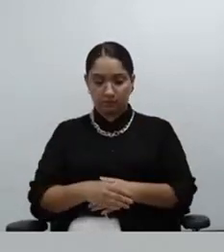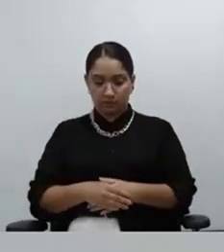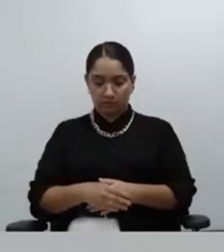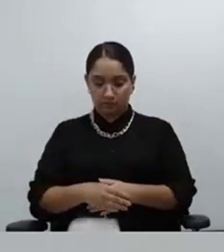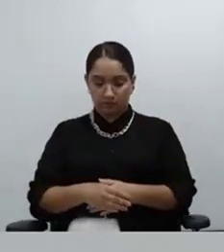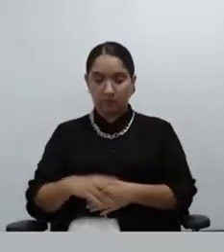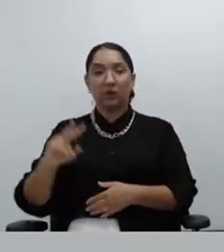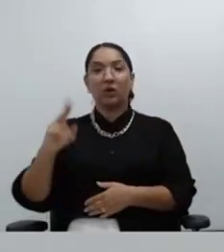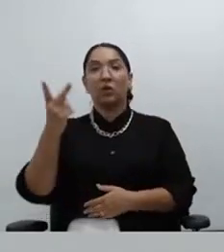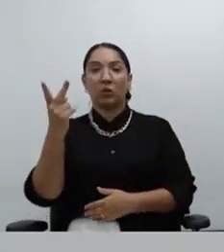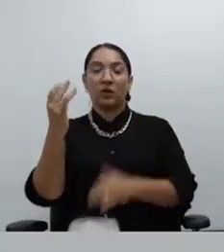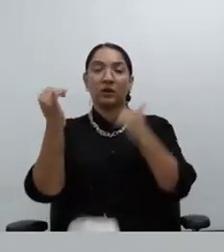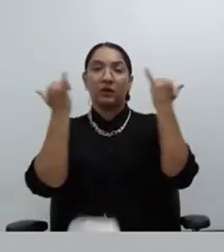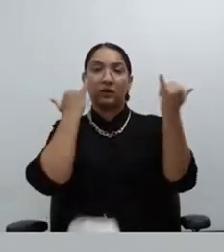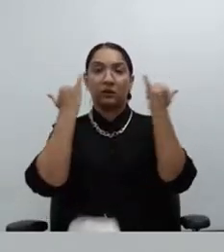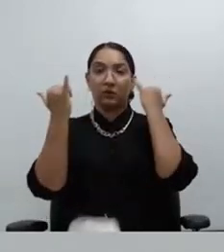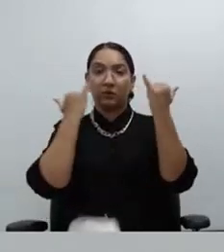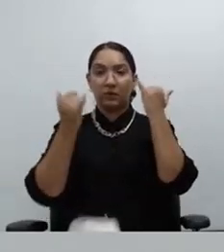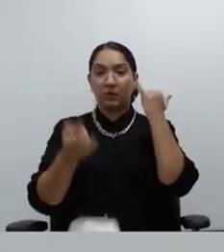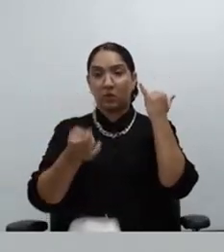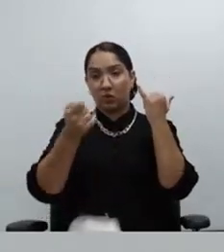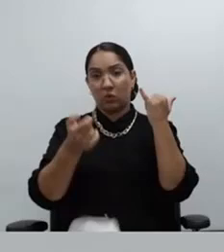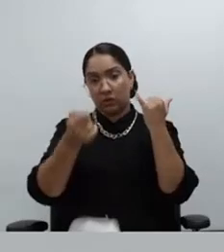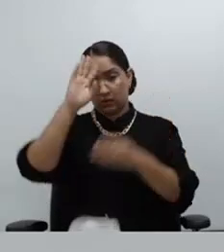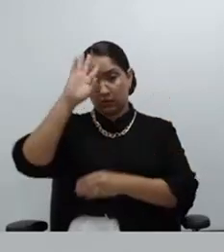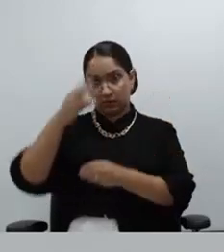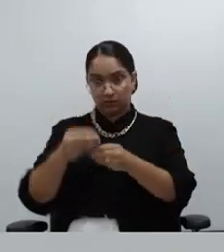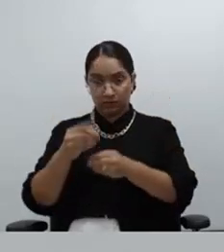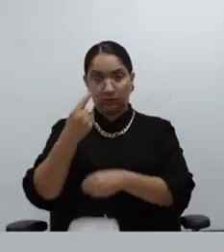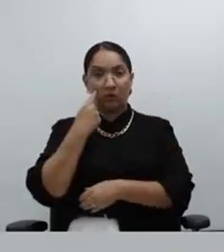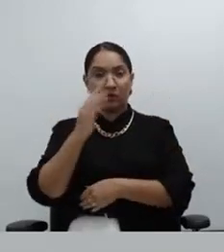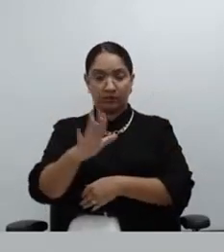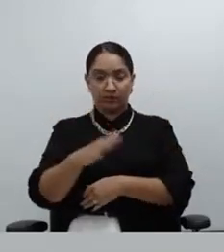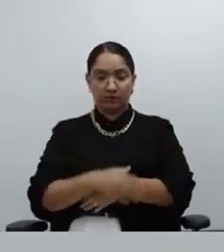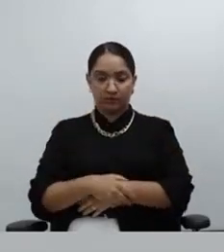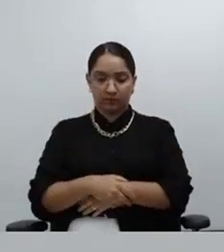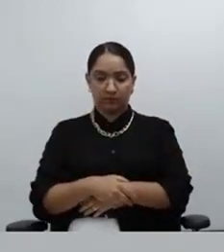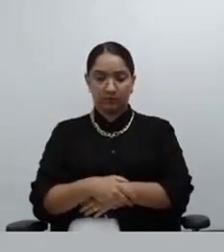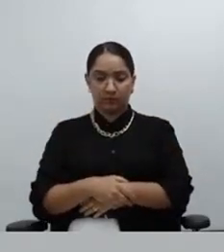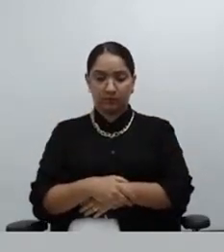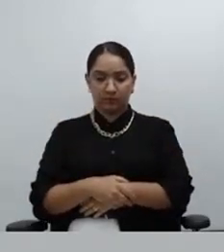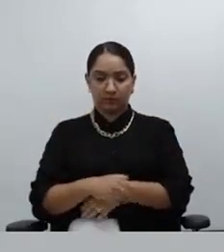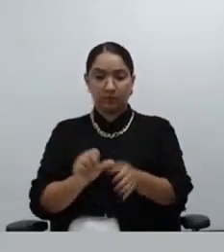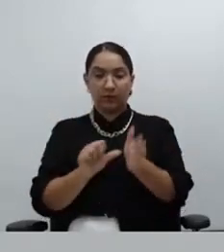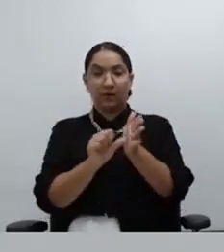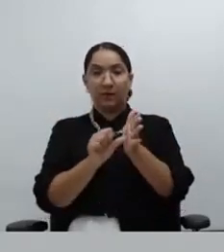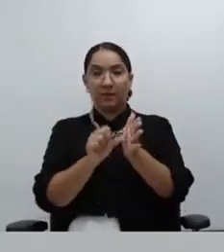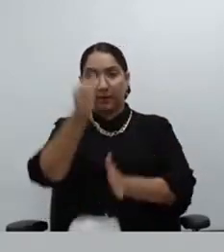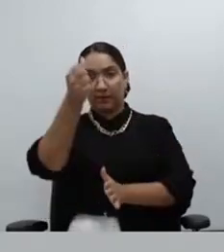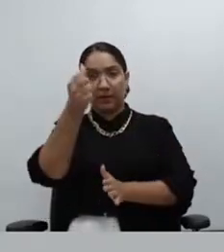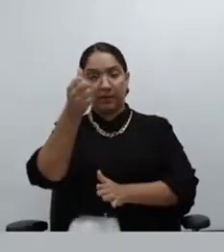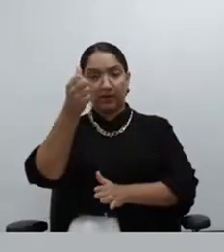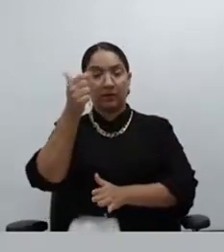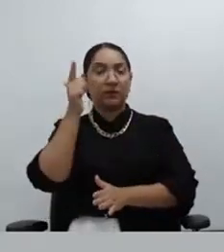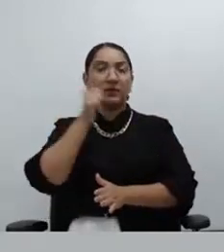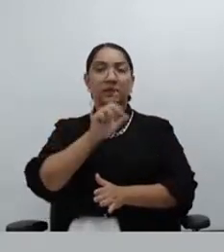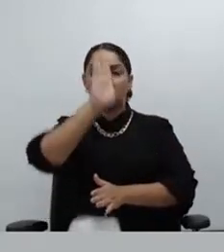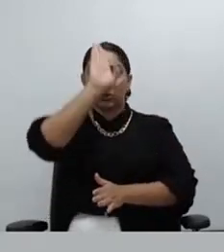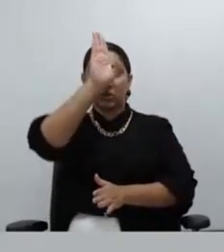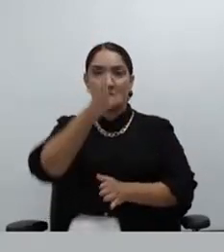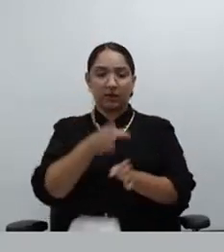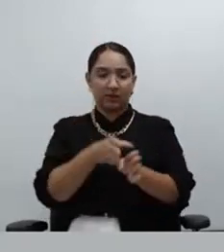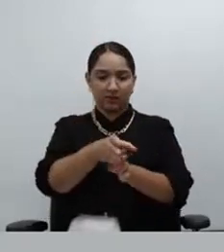duas outras informações, já para finalizar, que são as seguintes. A primeira delas aqui, já endereçando a excelentíssima conselheira